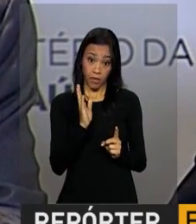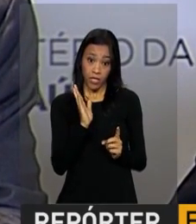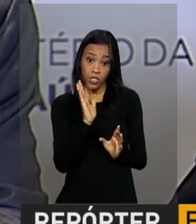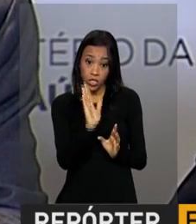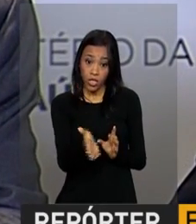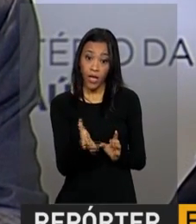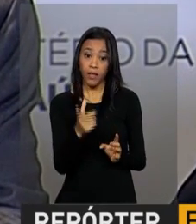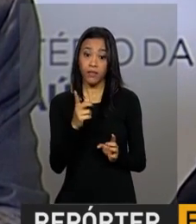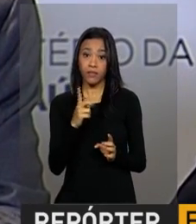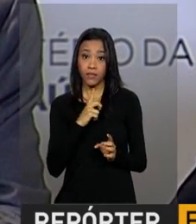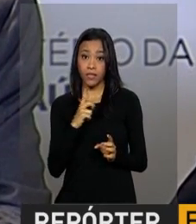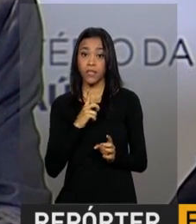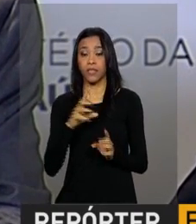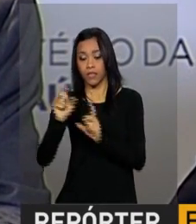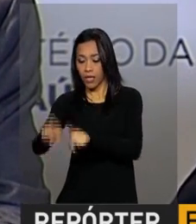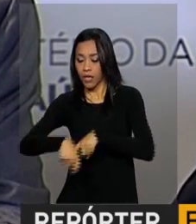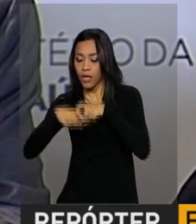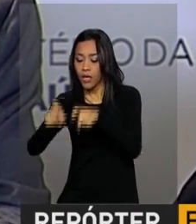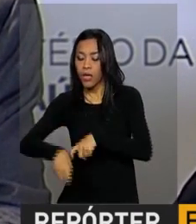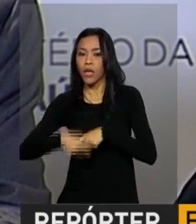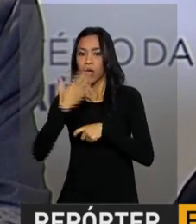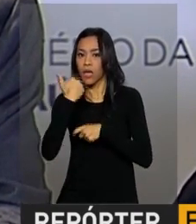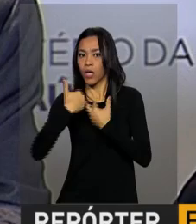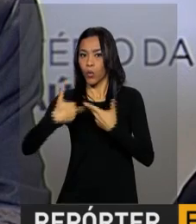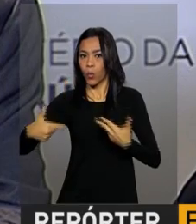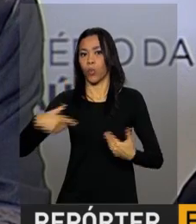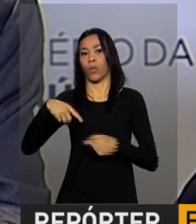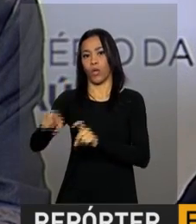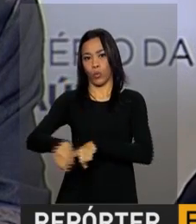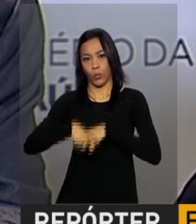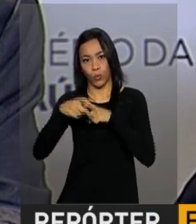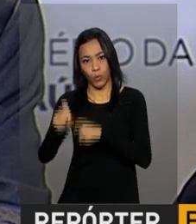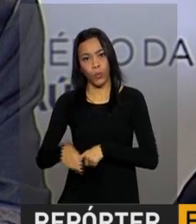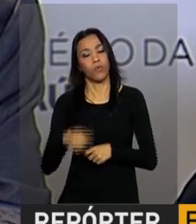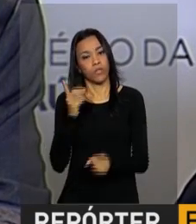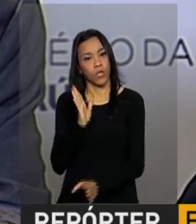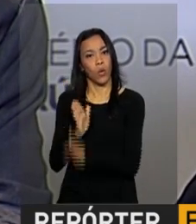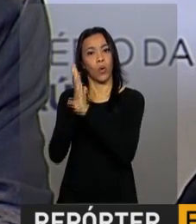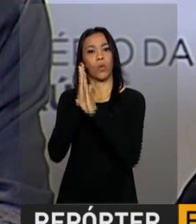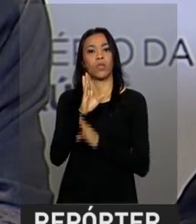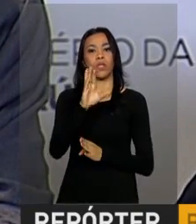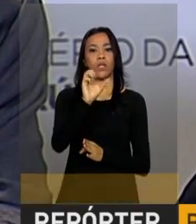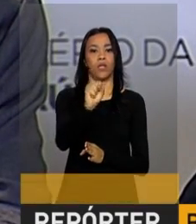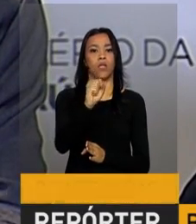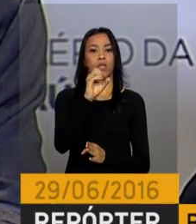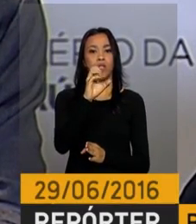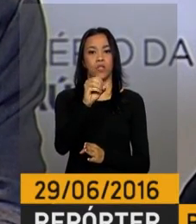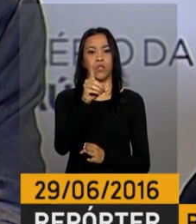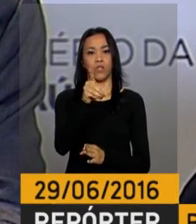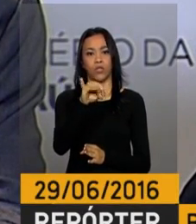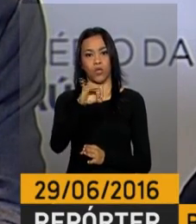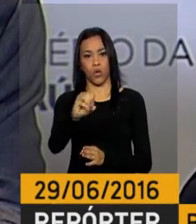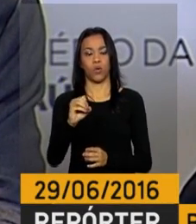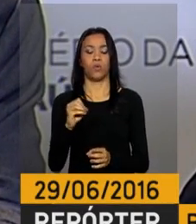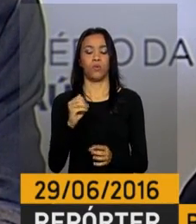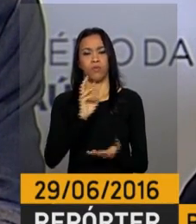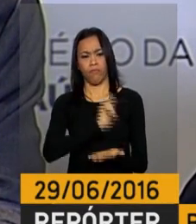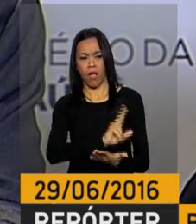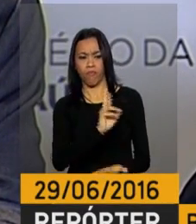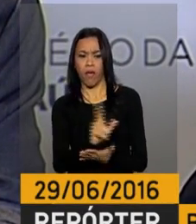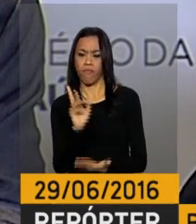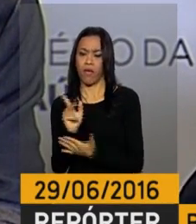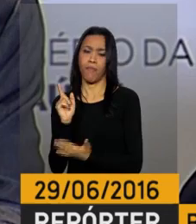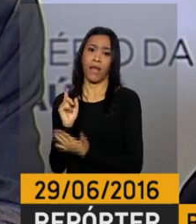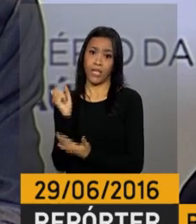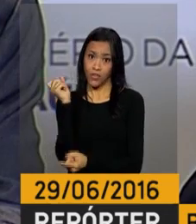no produto agrícola no produto eh na matéria-prima ele é é difícil de ser